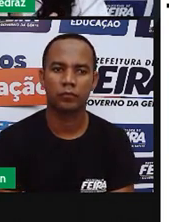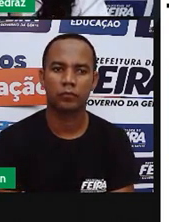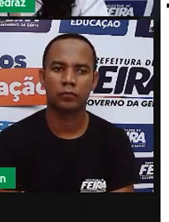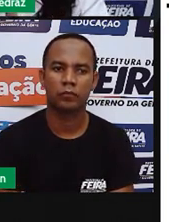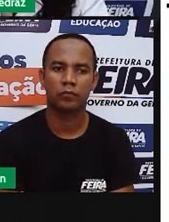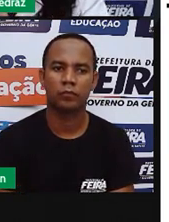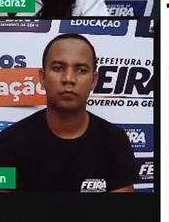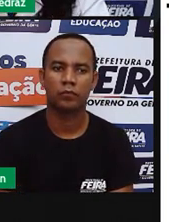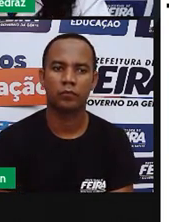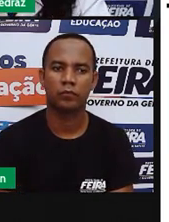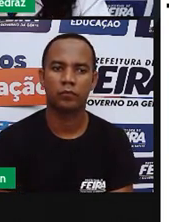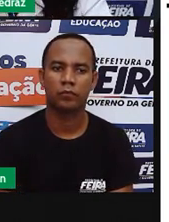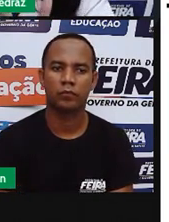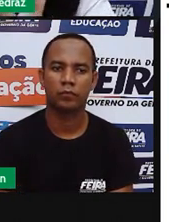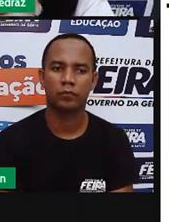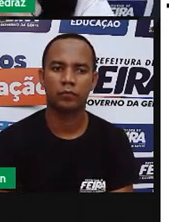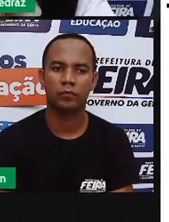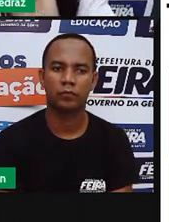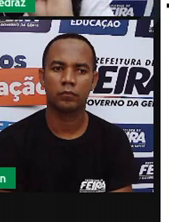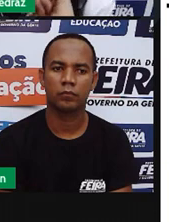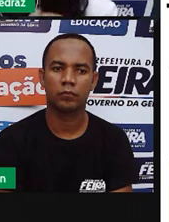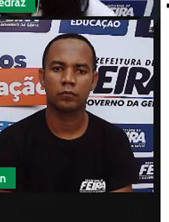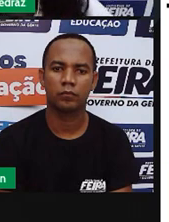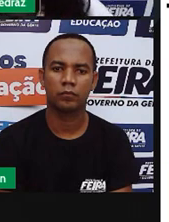16, 17, 18,